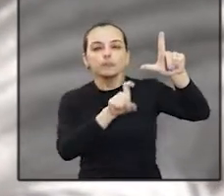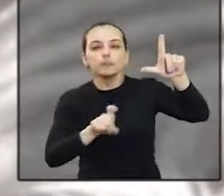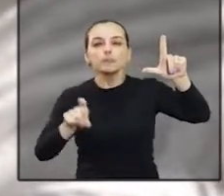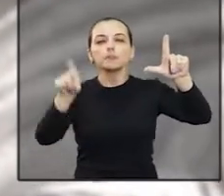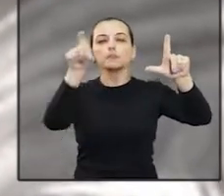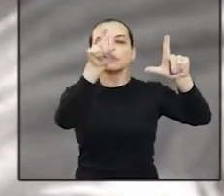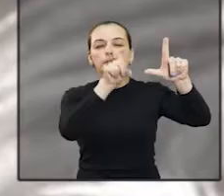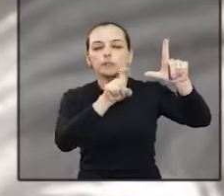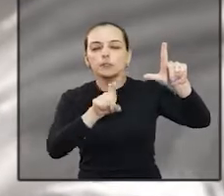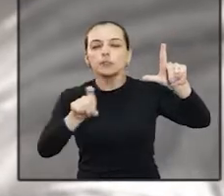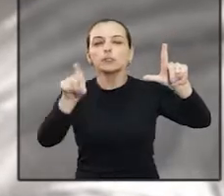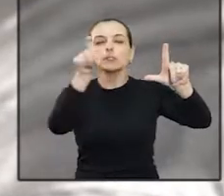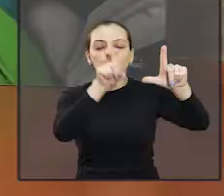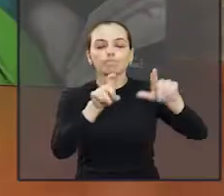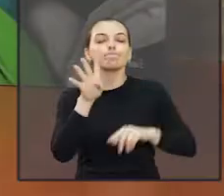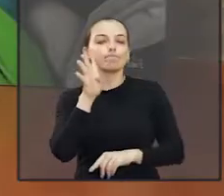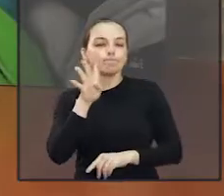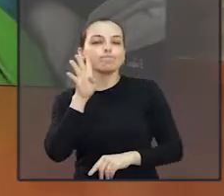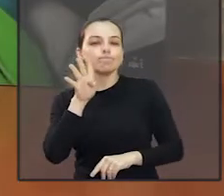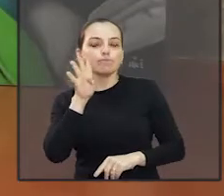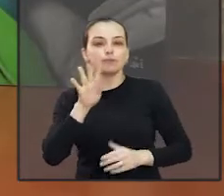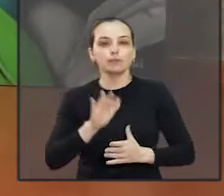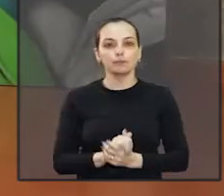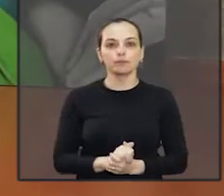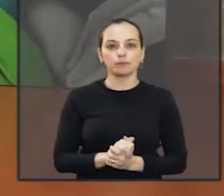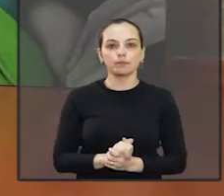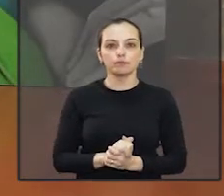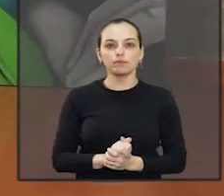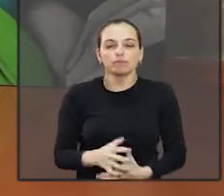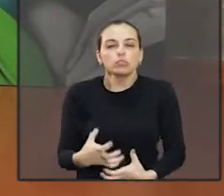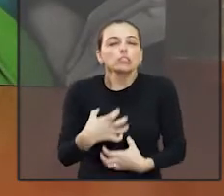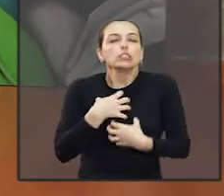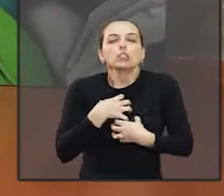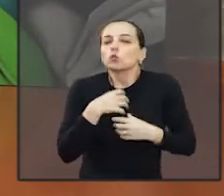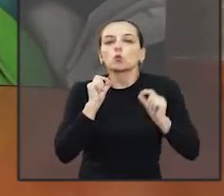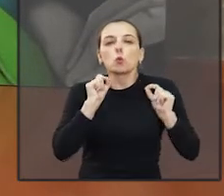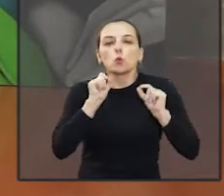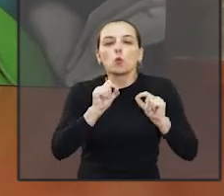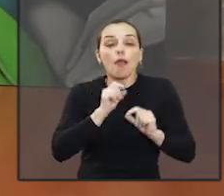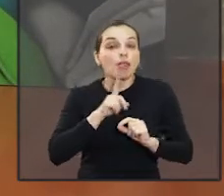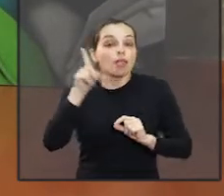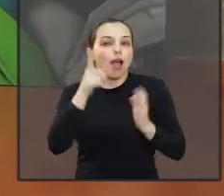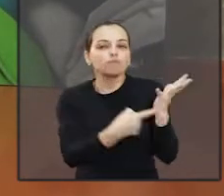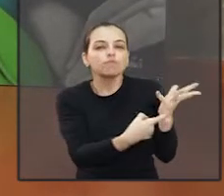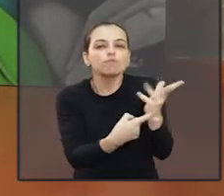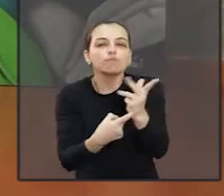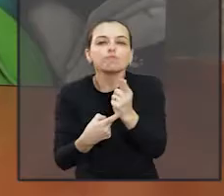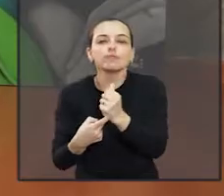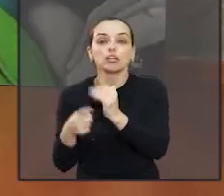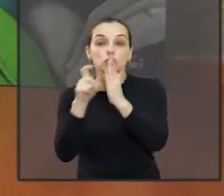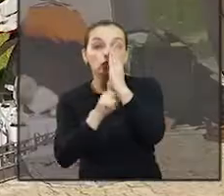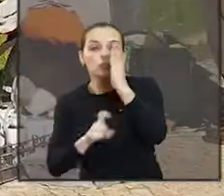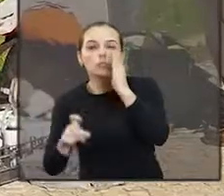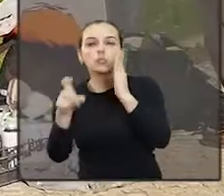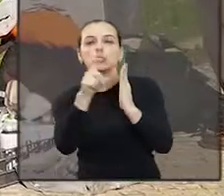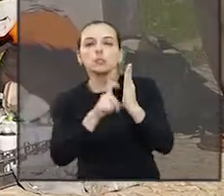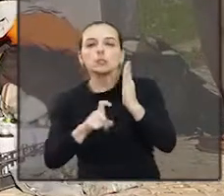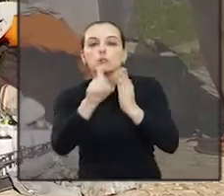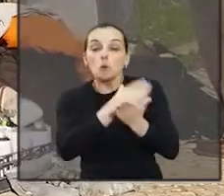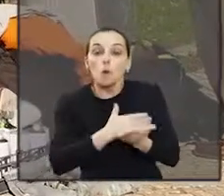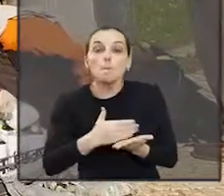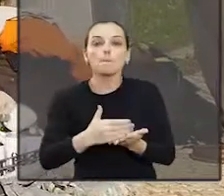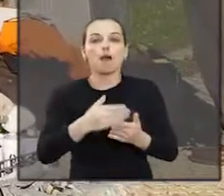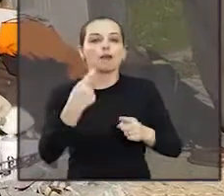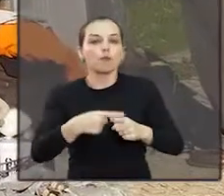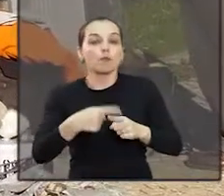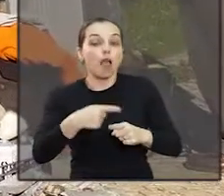de fazer um mural para a prefeitura deles, para a câmera deles, um mural grande, bem legal lá. Então eu senti que a gente, tipo, deu um pontapé inicial muito importante